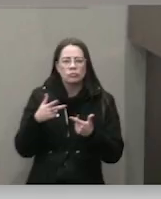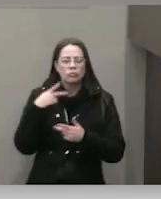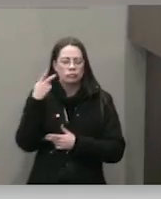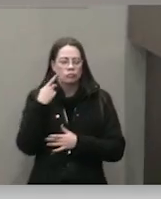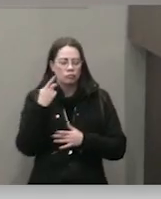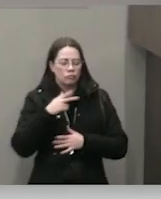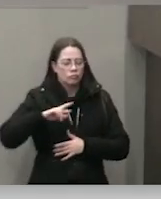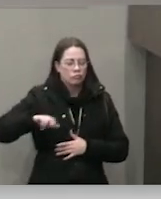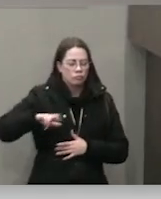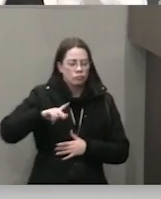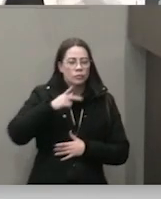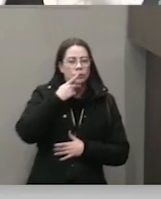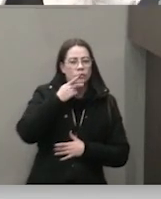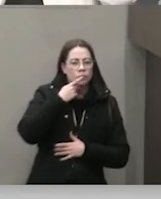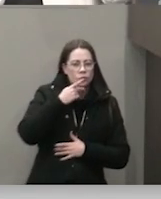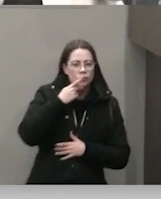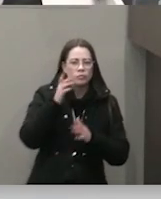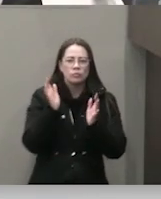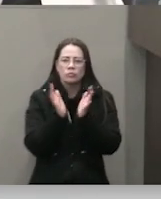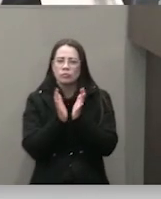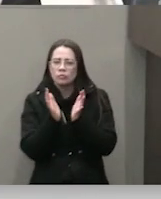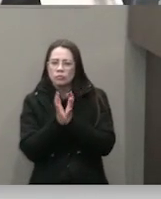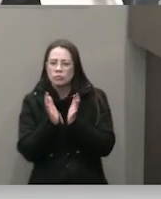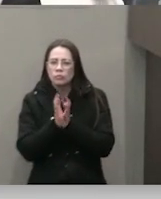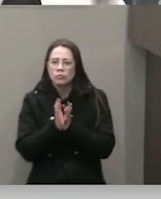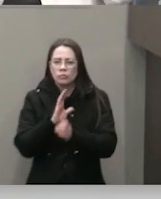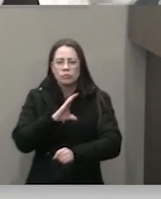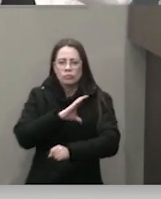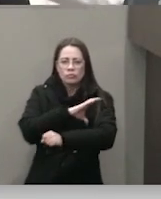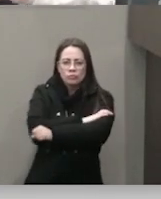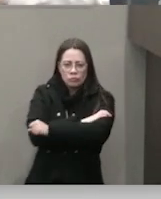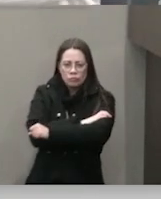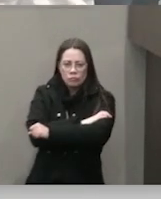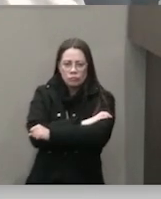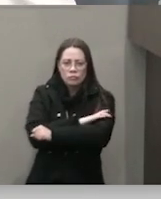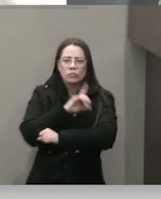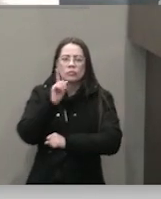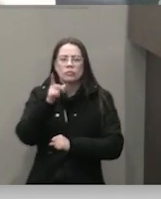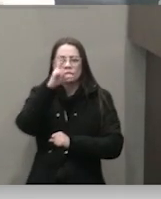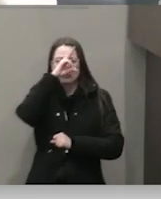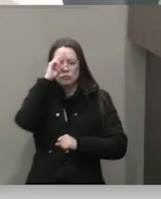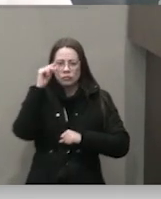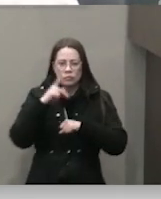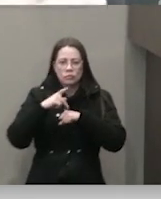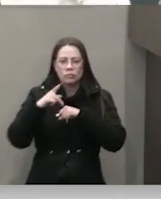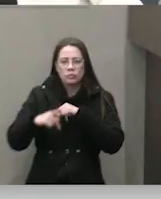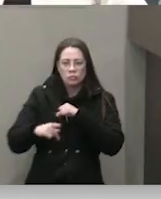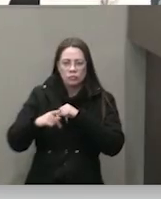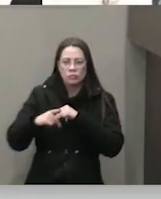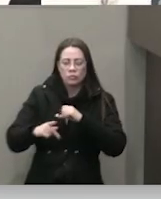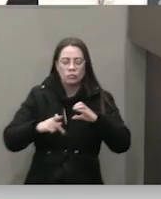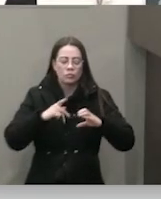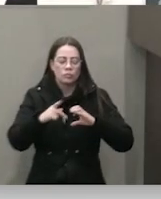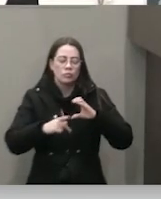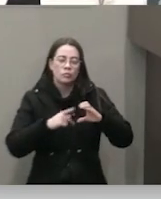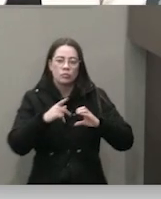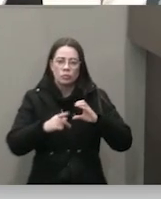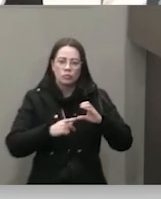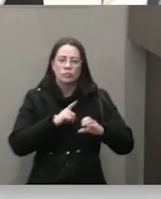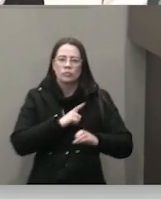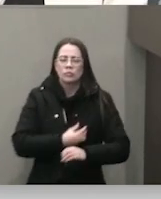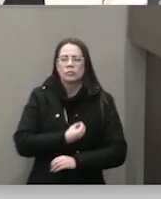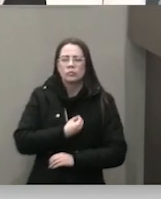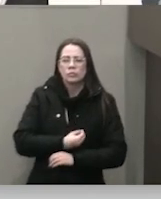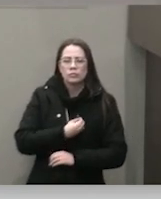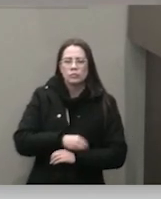não é a pessoa, não é o colega Krug que está aqui falando. É o município de Passo Fundo, é a Casa Legislativa, que